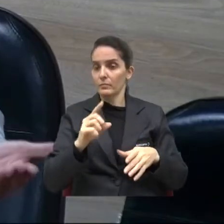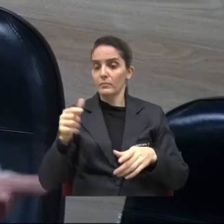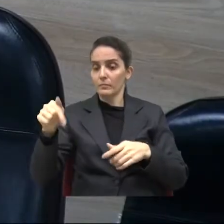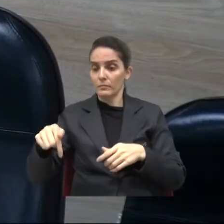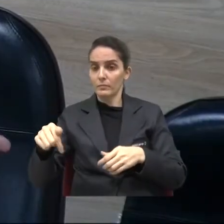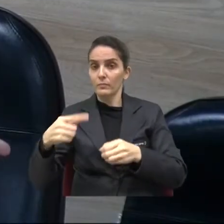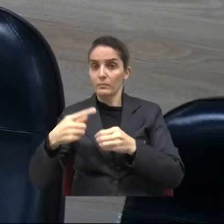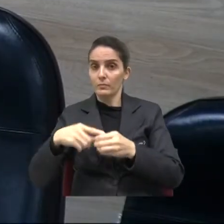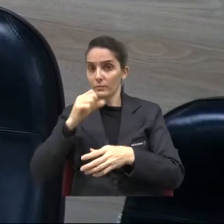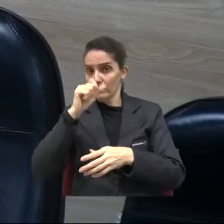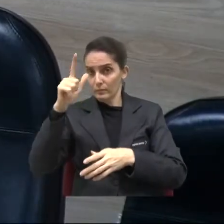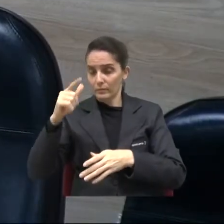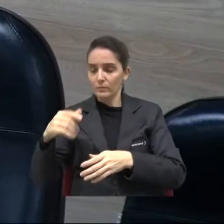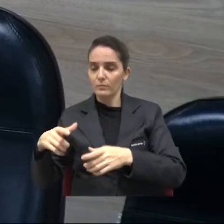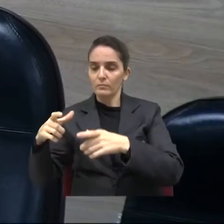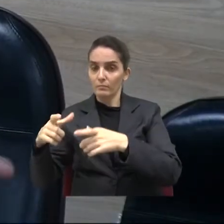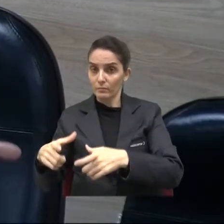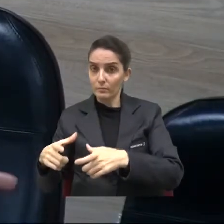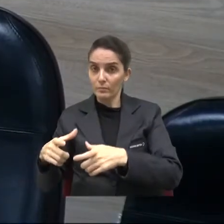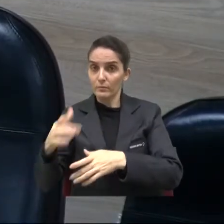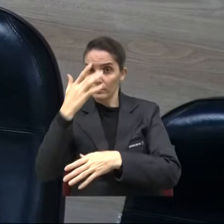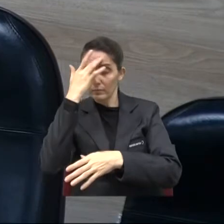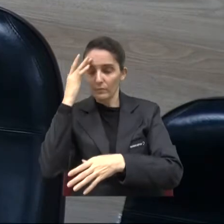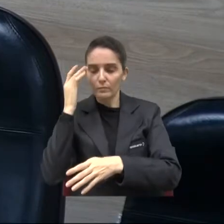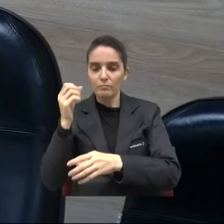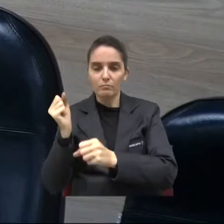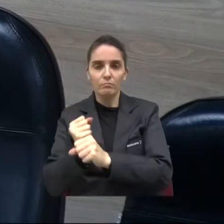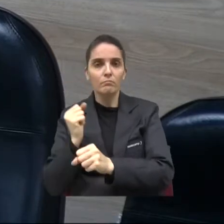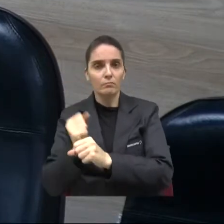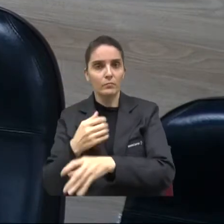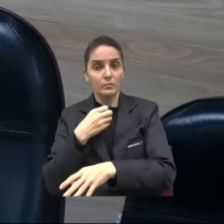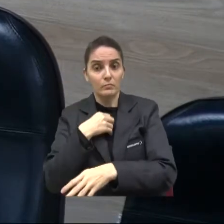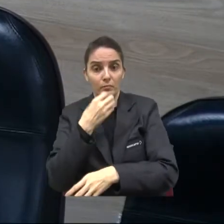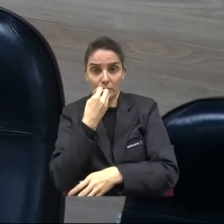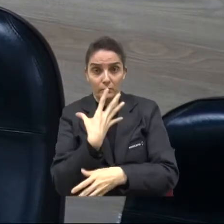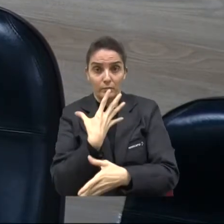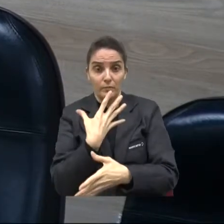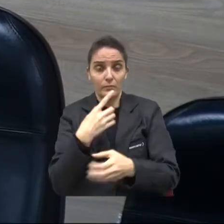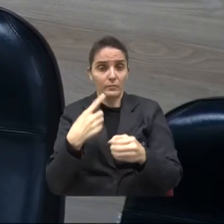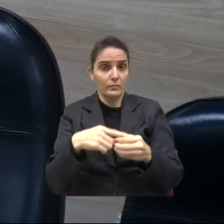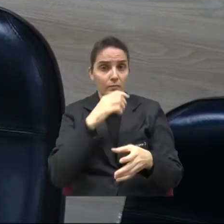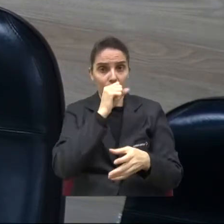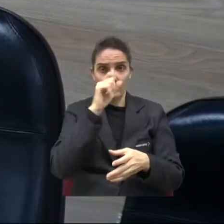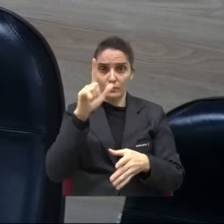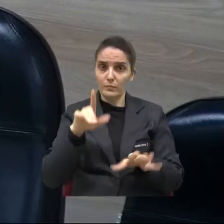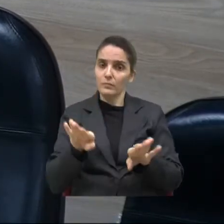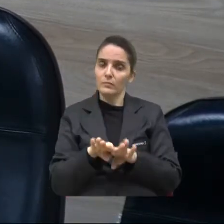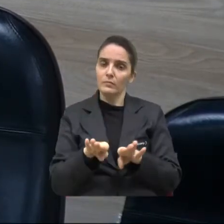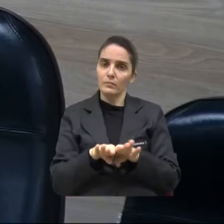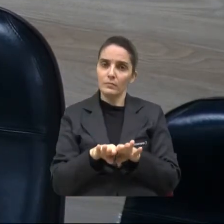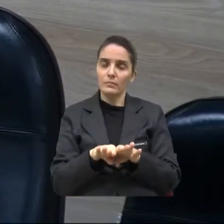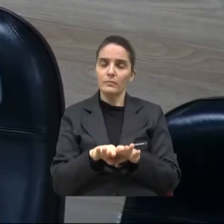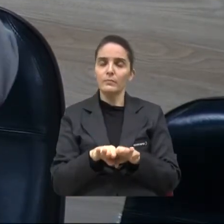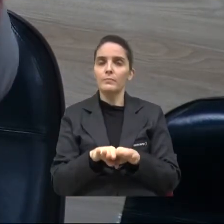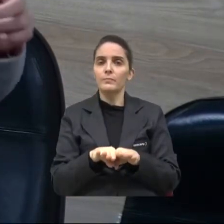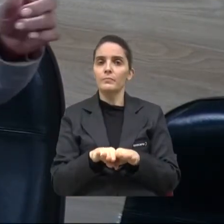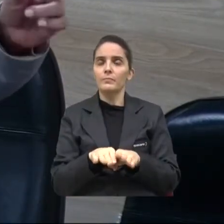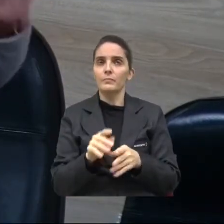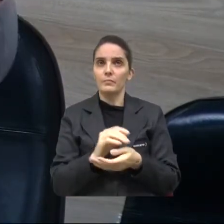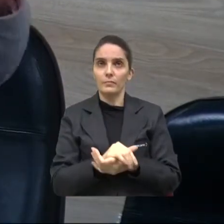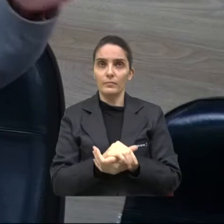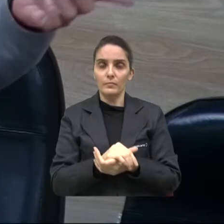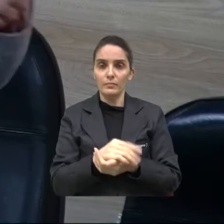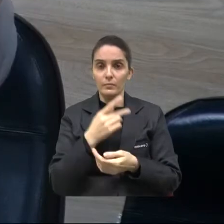ou postos de trabalho, que será extremamente bem-vindo para o nosso município, além de preencher. Muitas vezes a gente fala